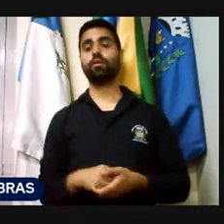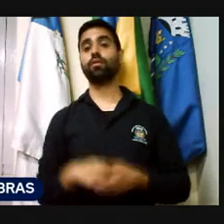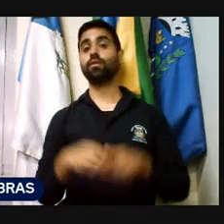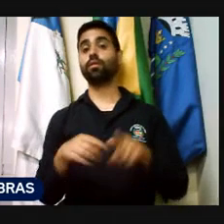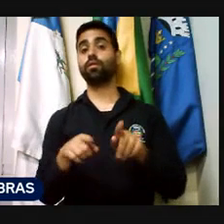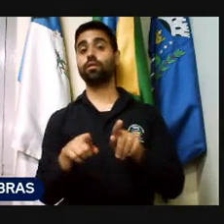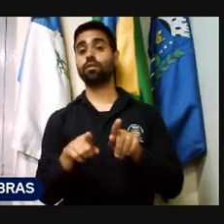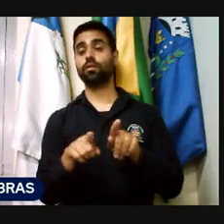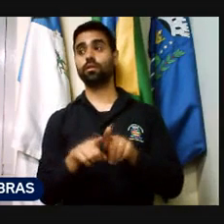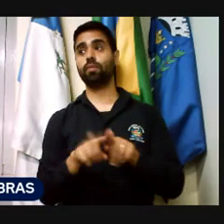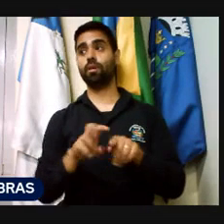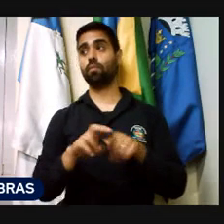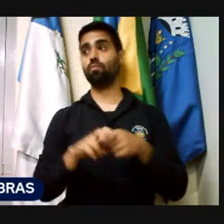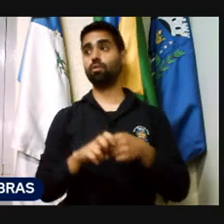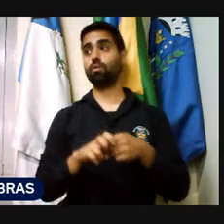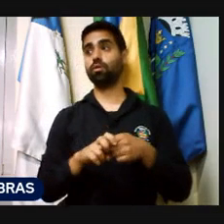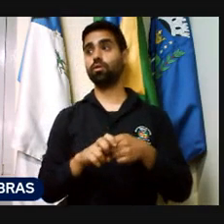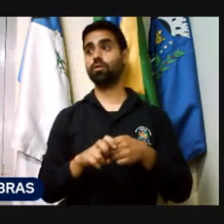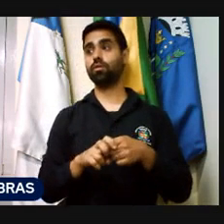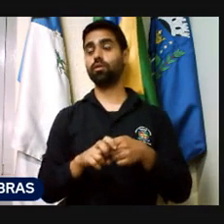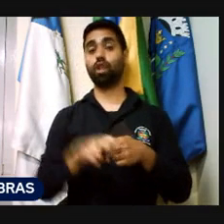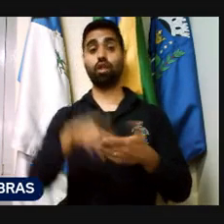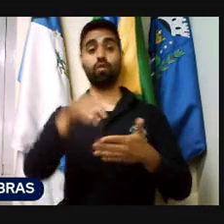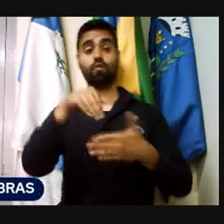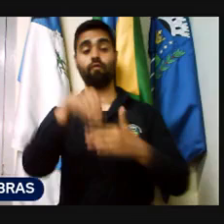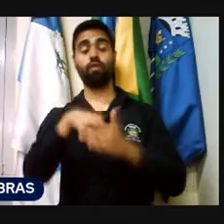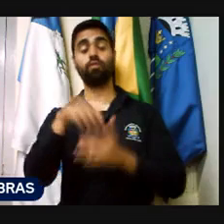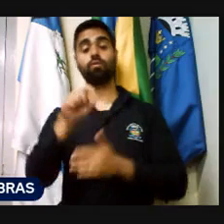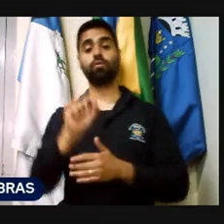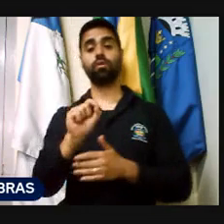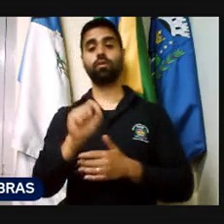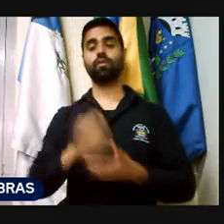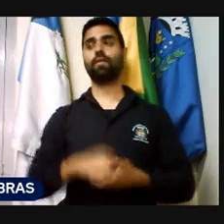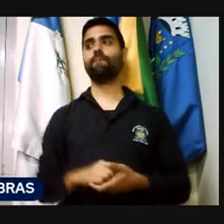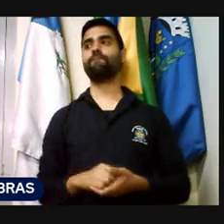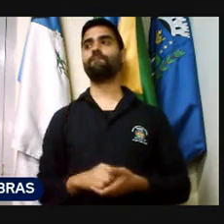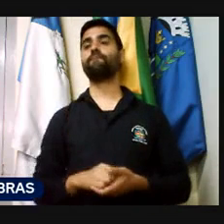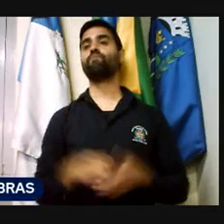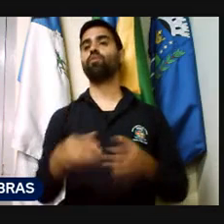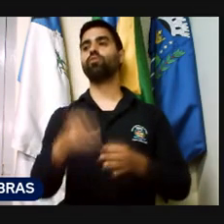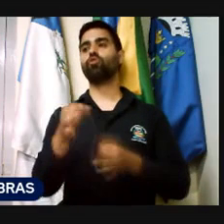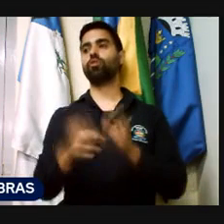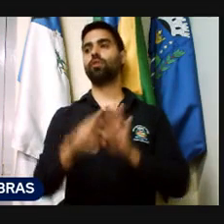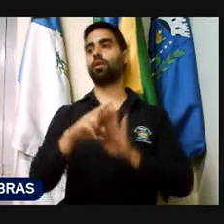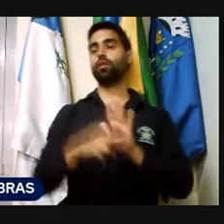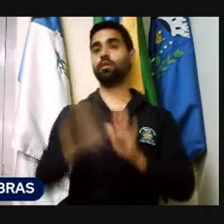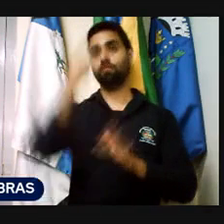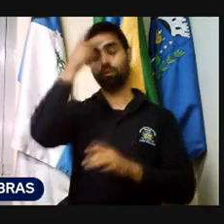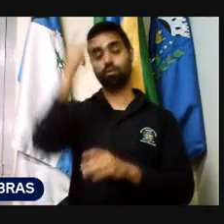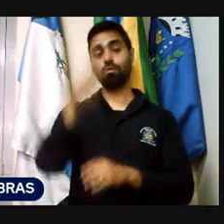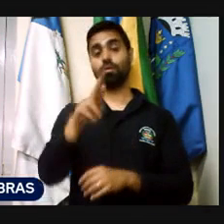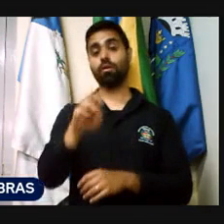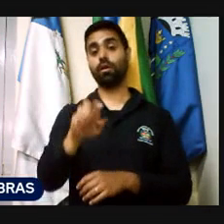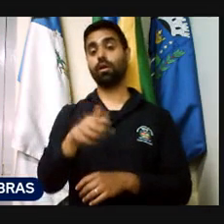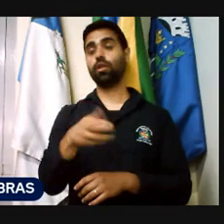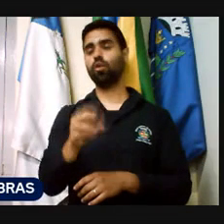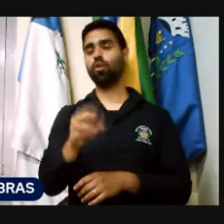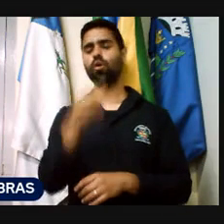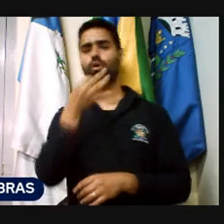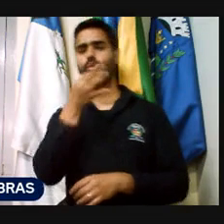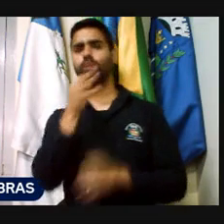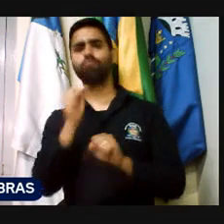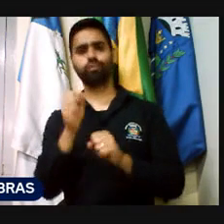Então, assim, pelo voto exposto, a Comissão de Constituição, Justiça e Redação, na pessoa do seu relator, opina